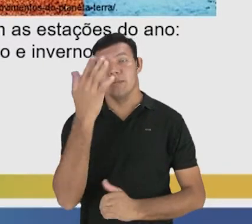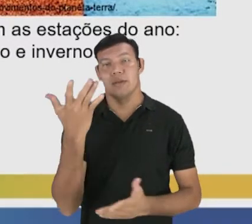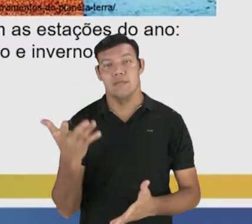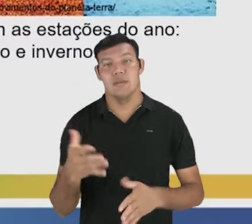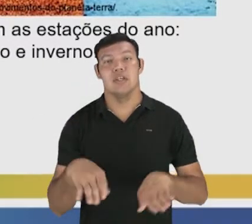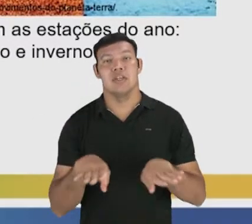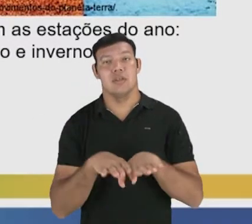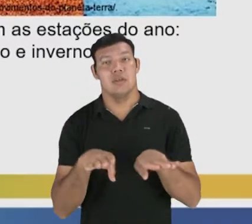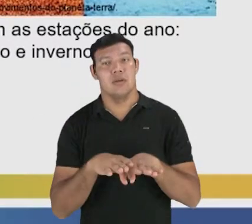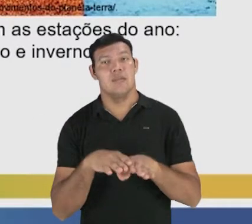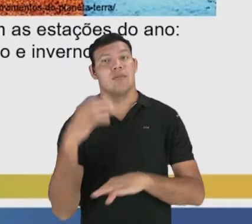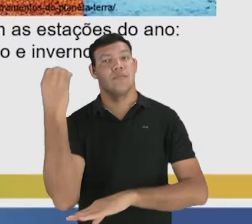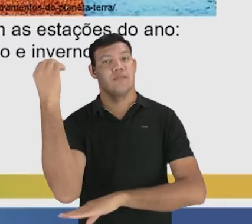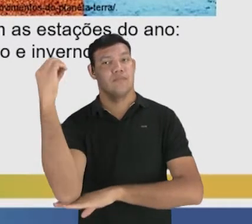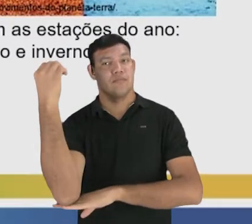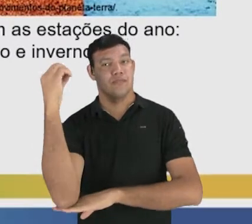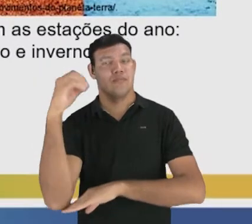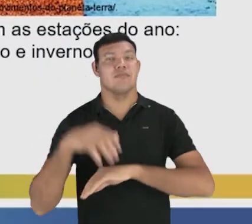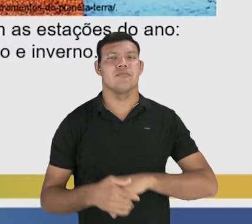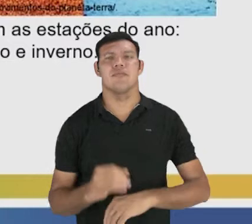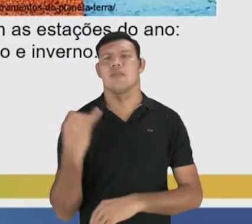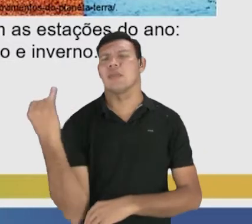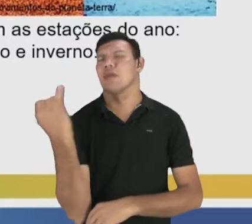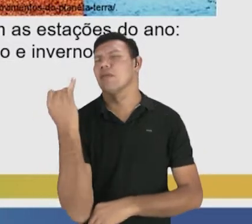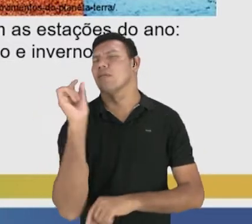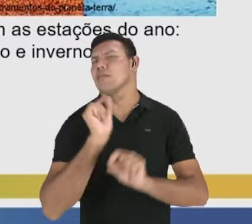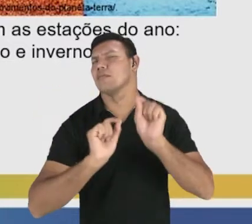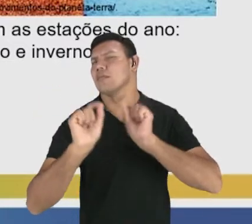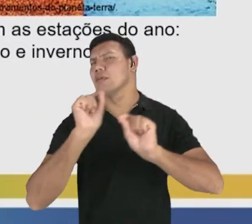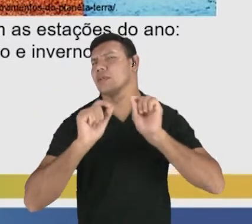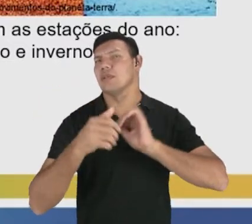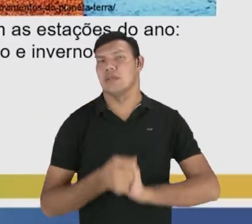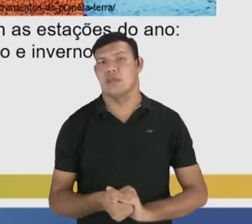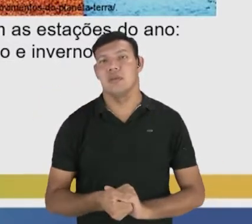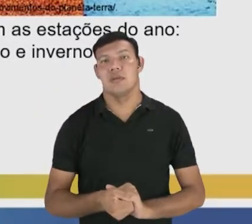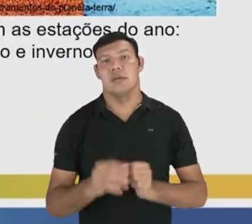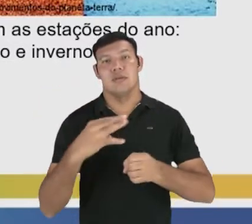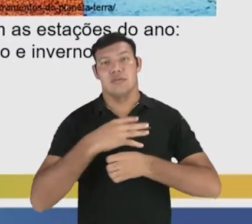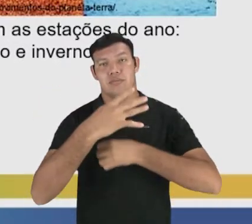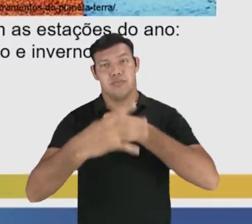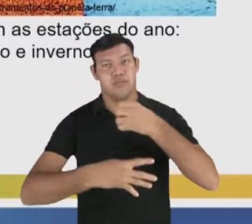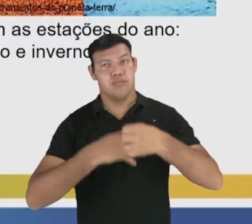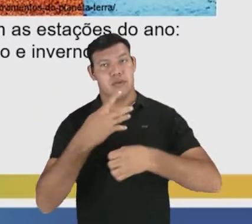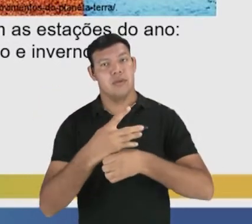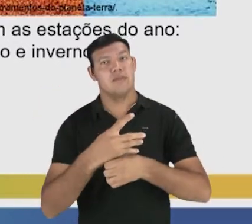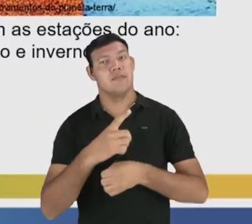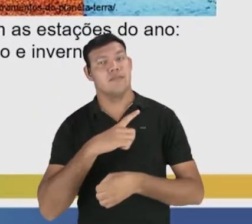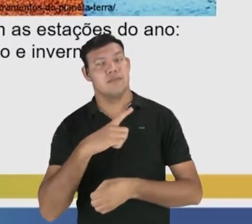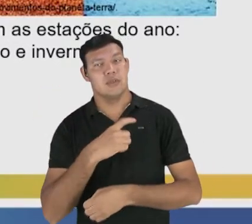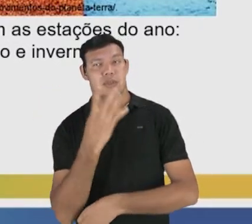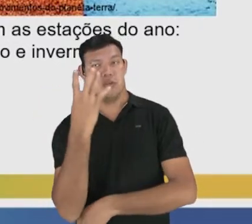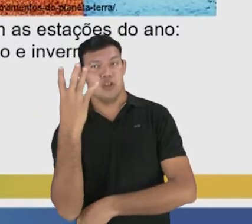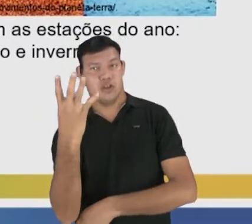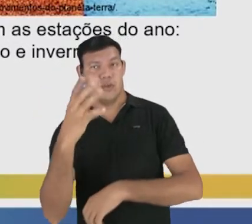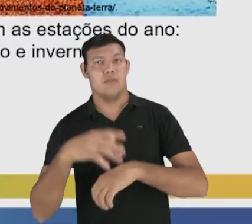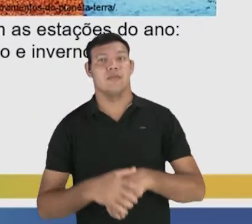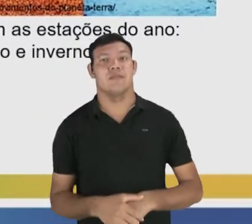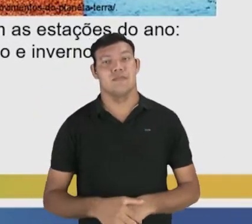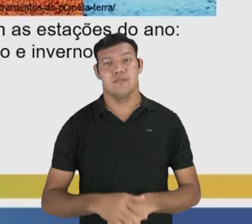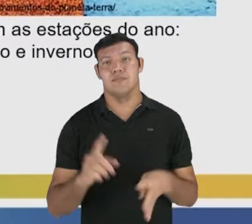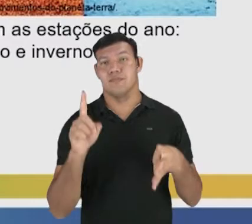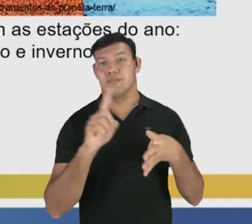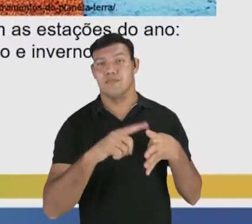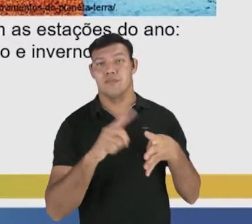outono. E aí o que é importante a gente destacar? Que como estações do ano nós temos 4. Nós temos a estação